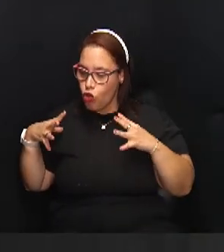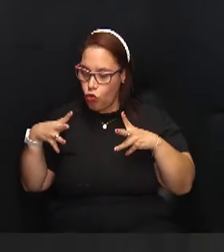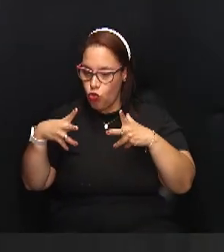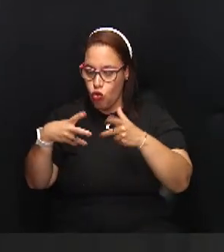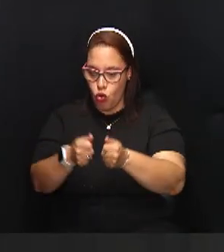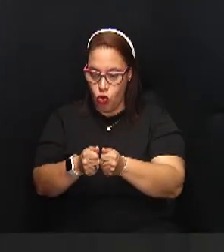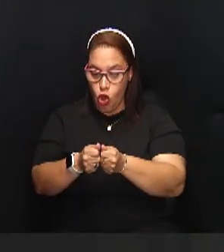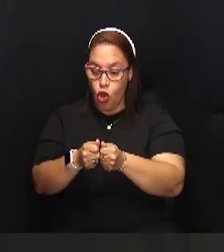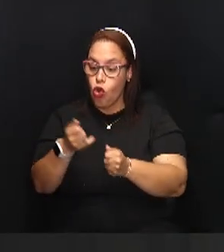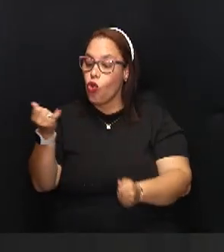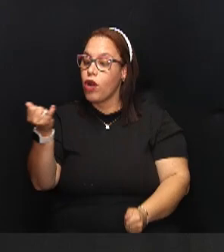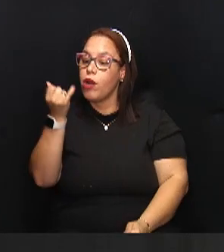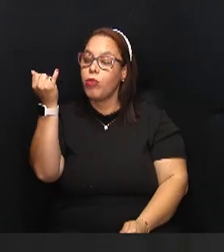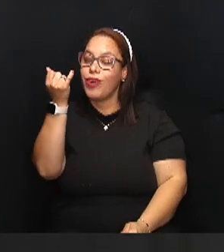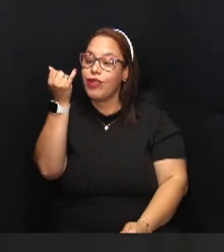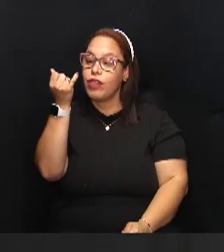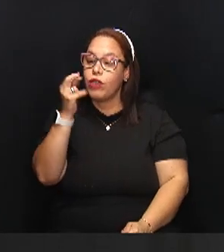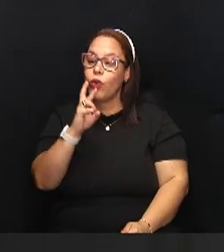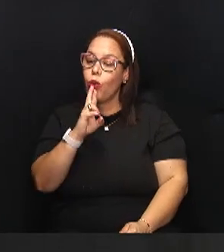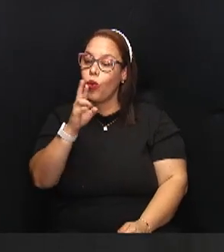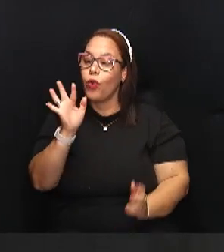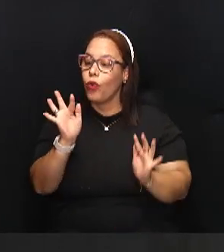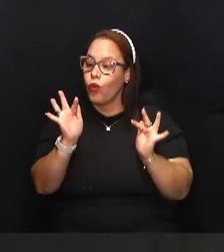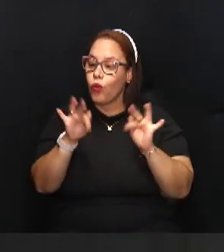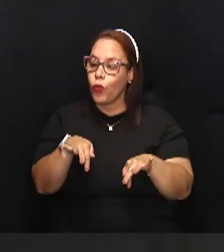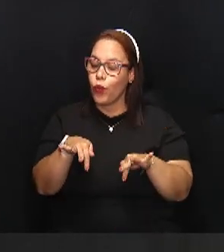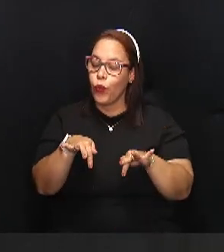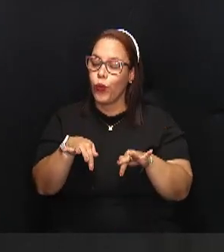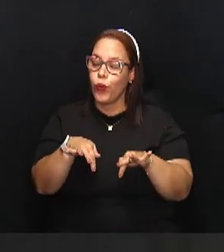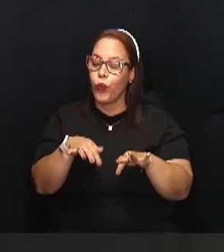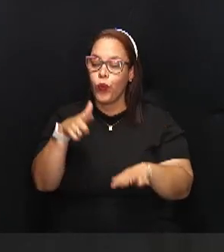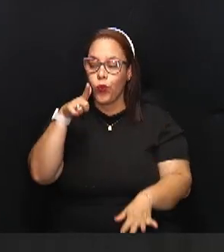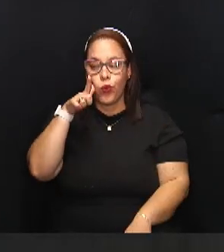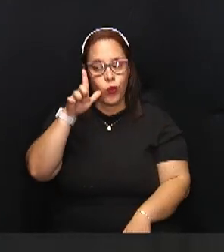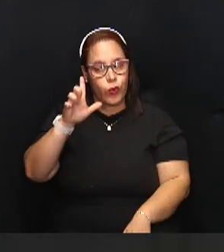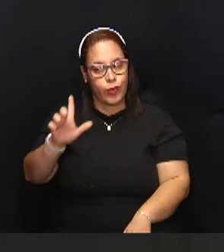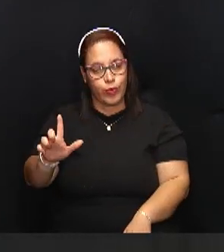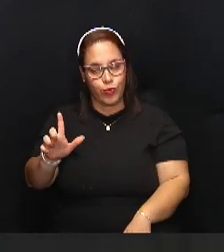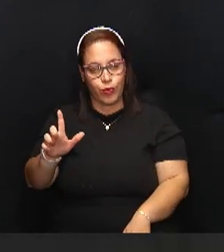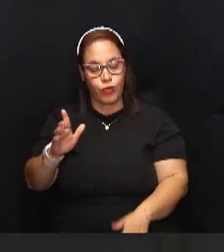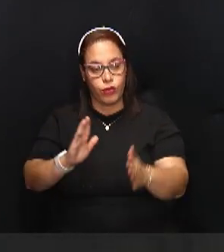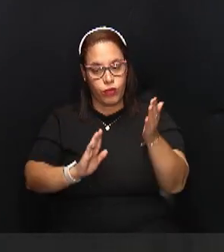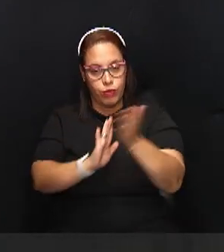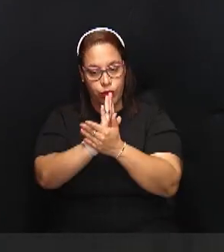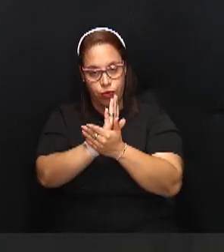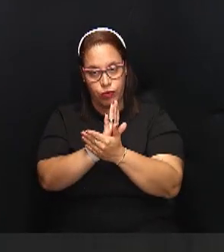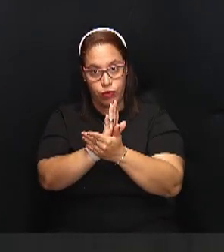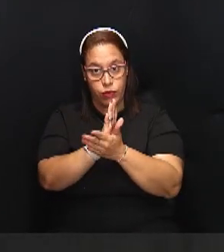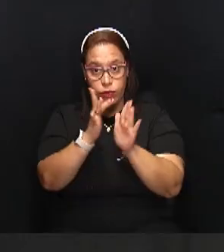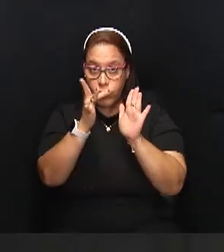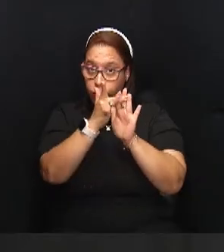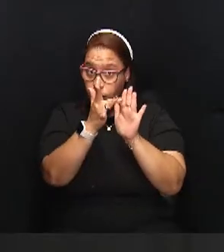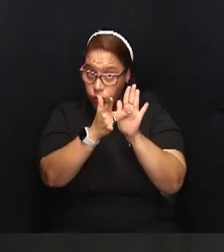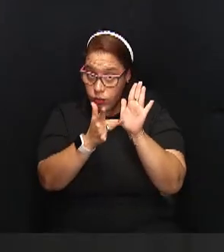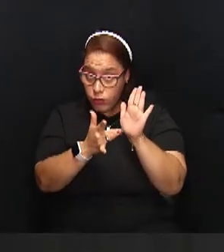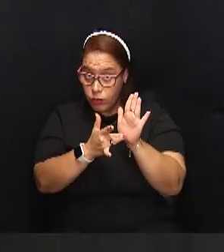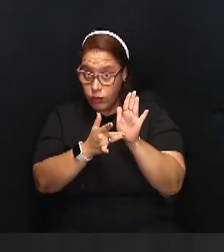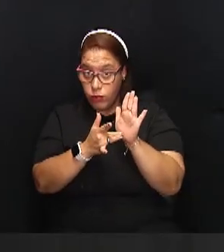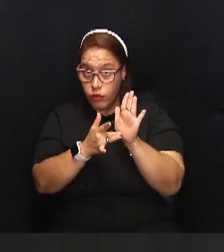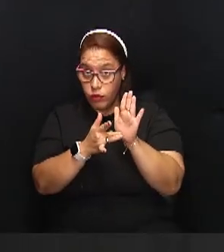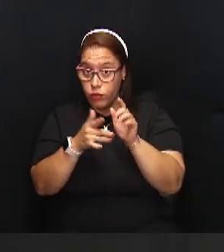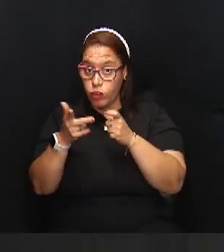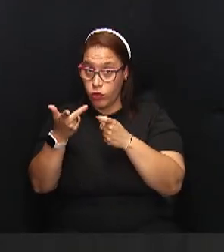que é importante? O resultado final é que a gente consiga aprovar as pautas que vêm